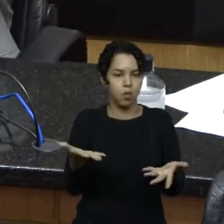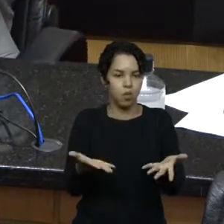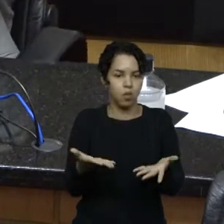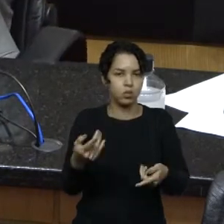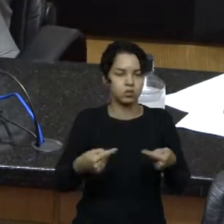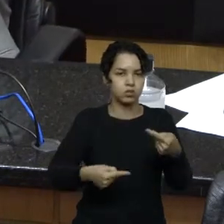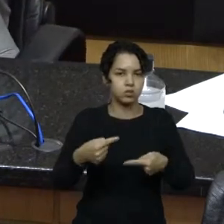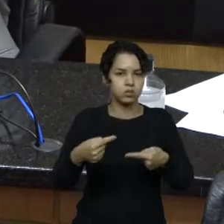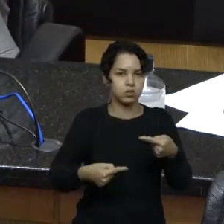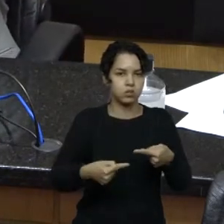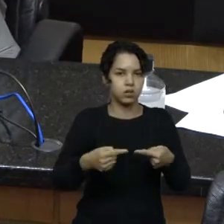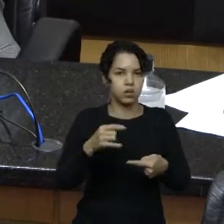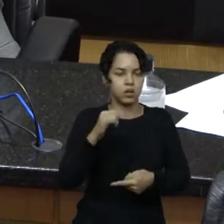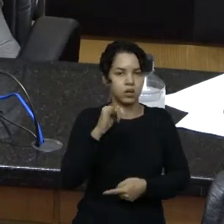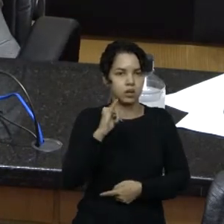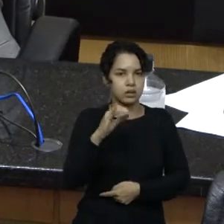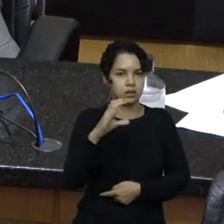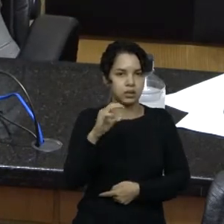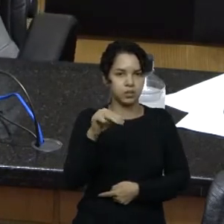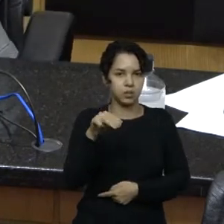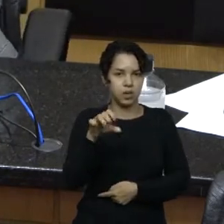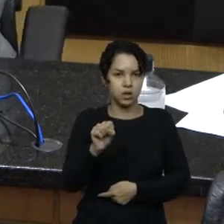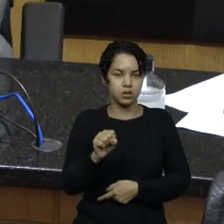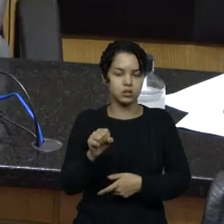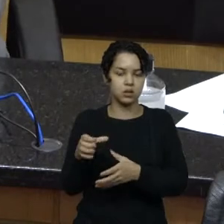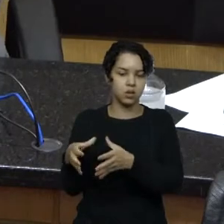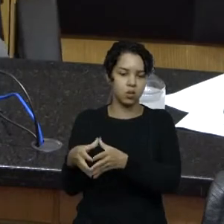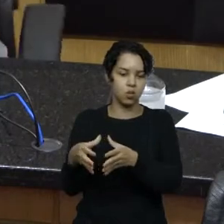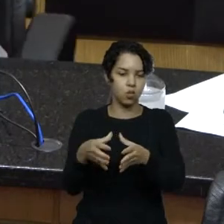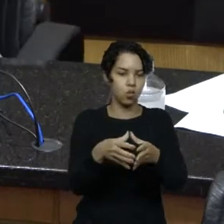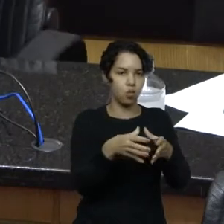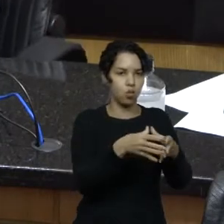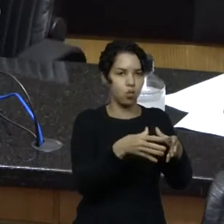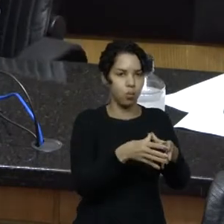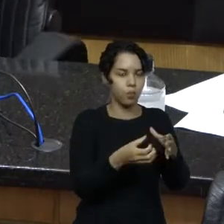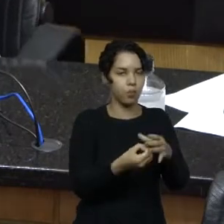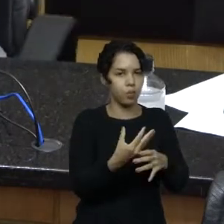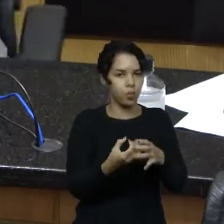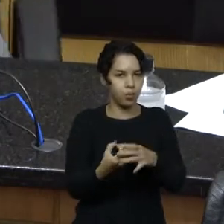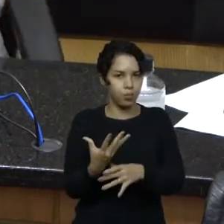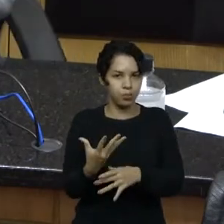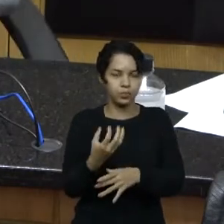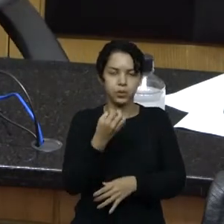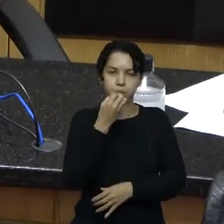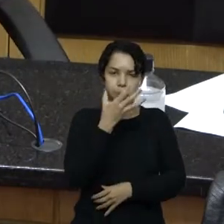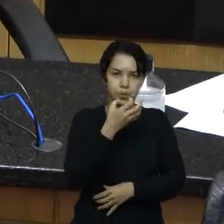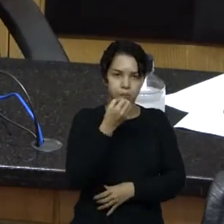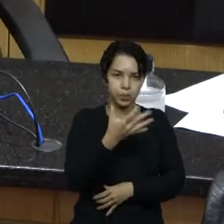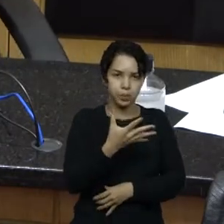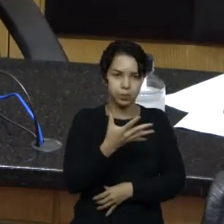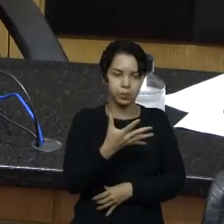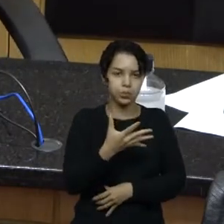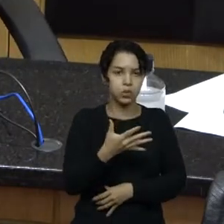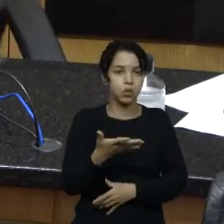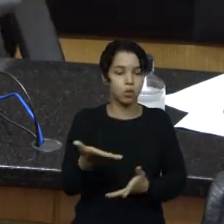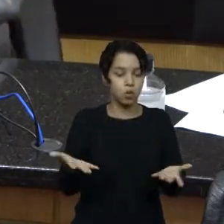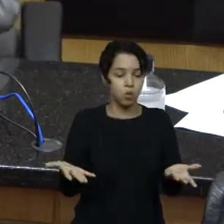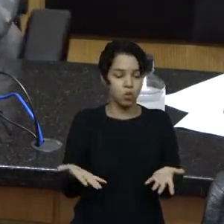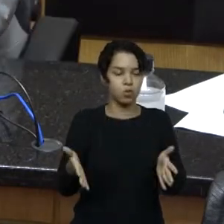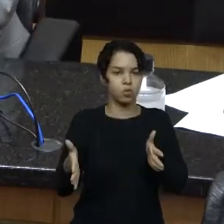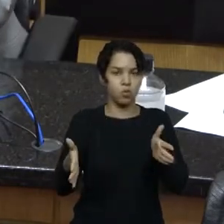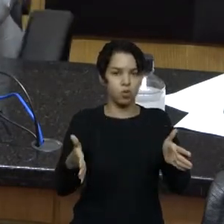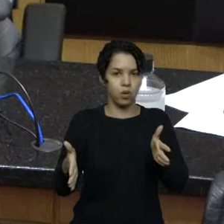por setor produtivo que bom e esse momento de hoje